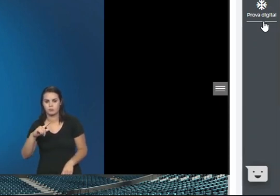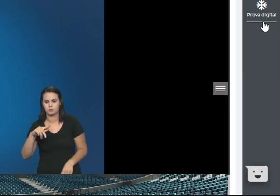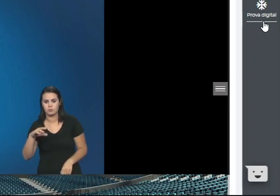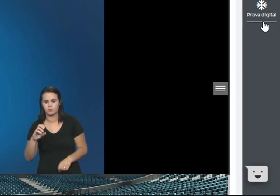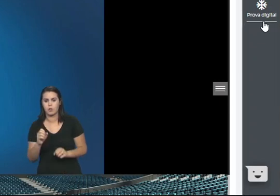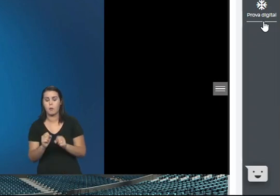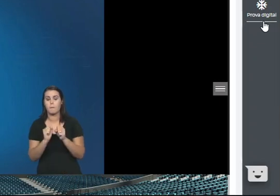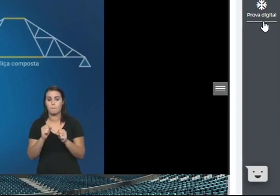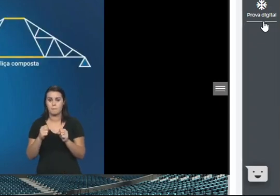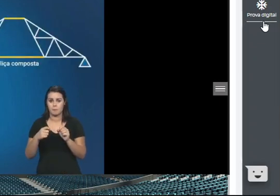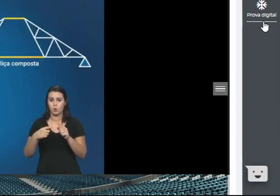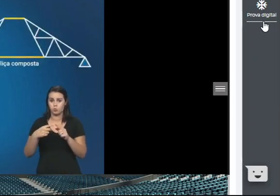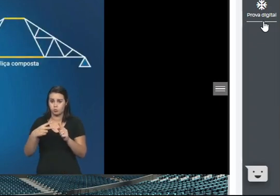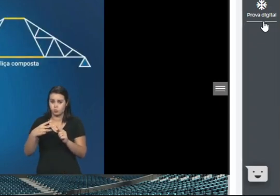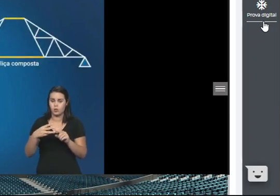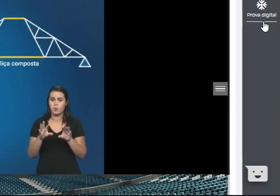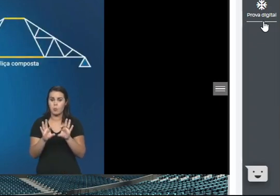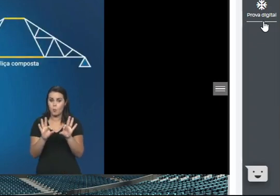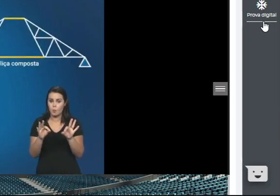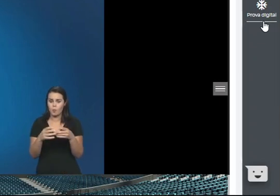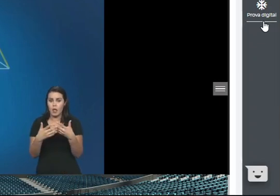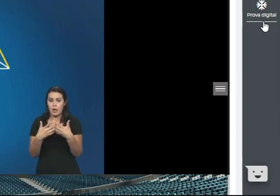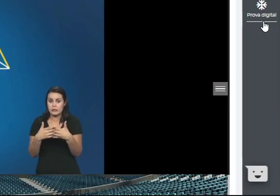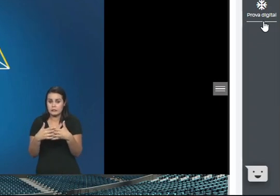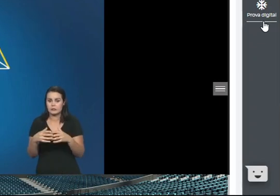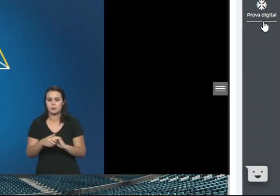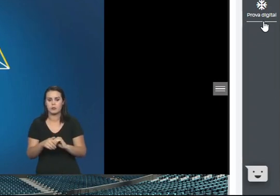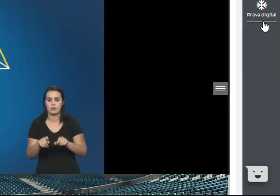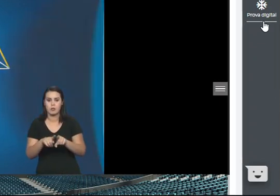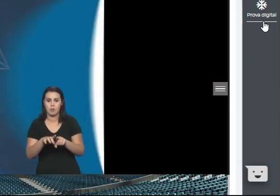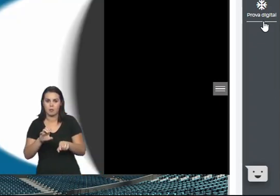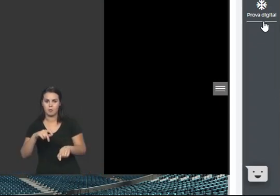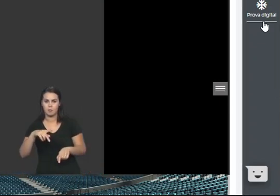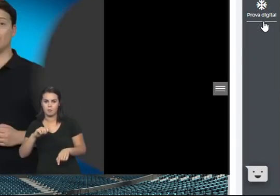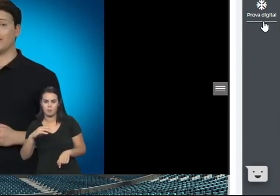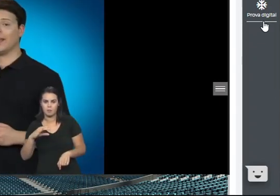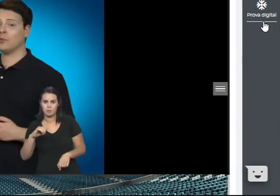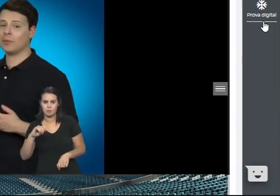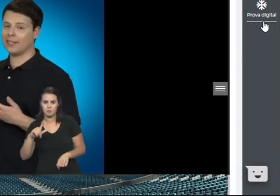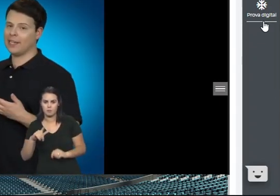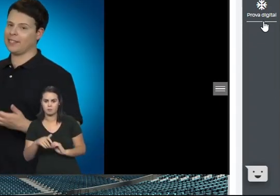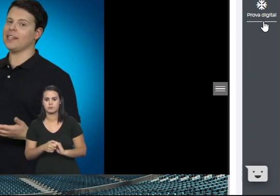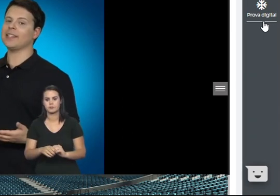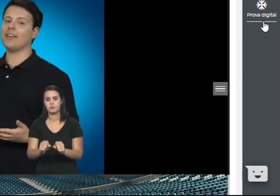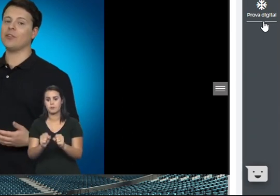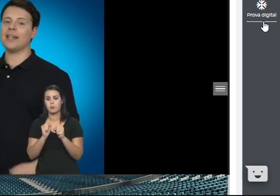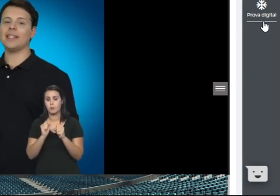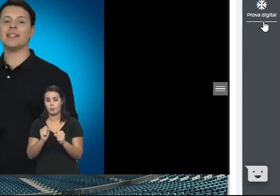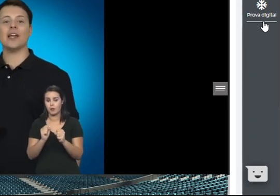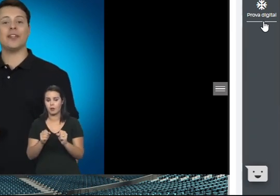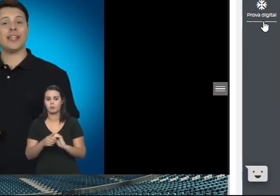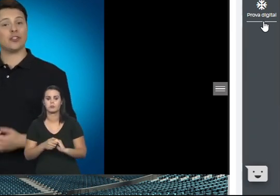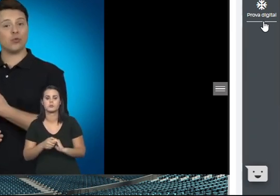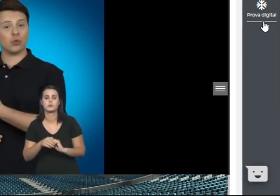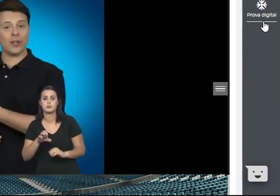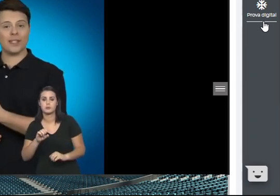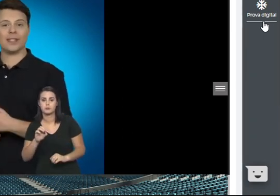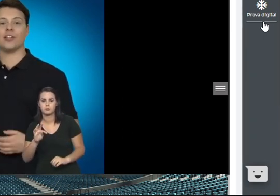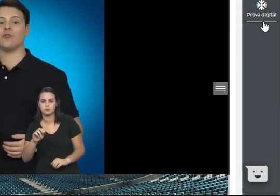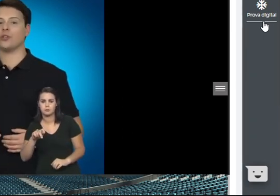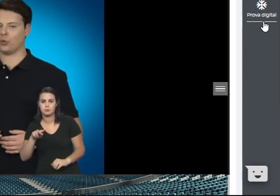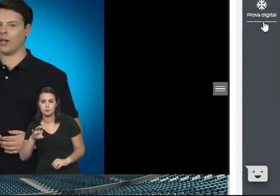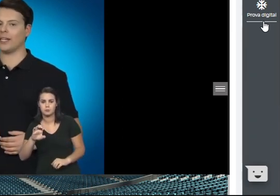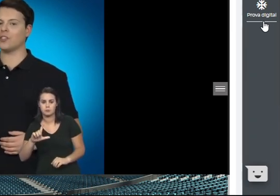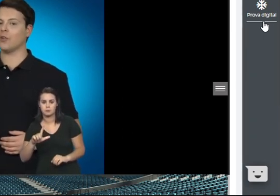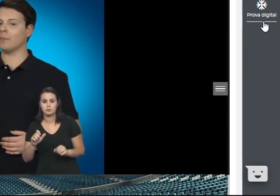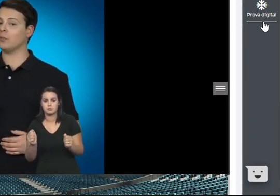simples, composta e espacial. Para obtermos uma treliça estável, é necessário que as junções